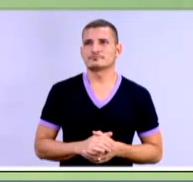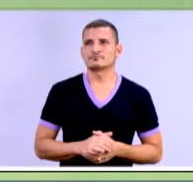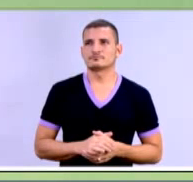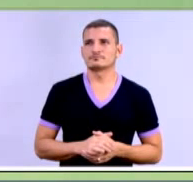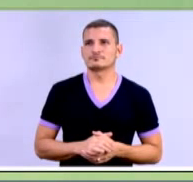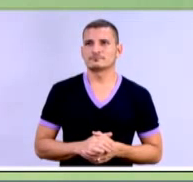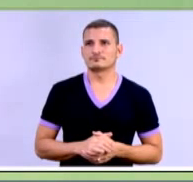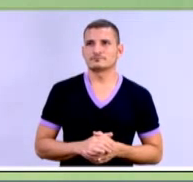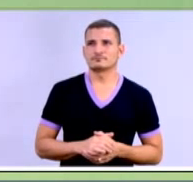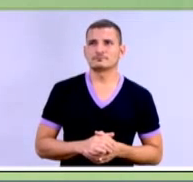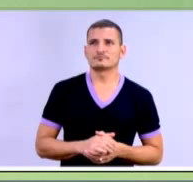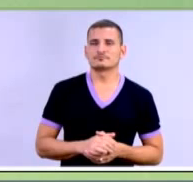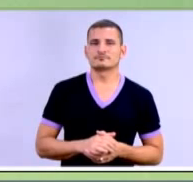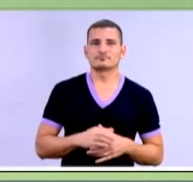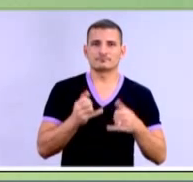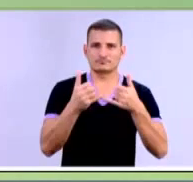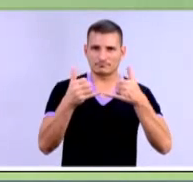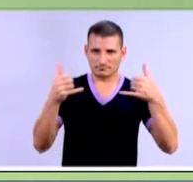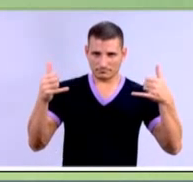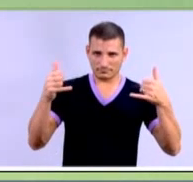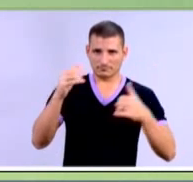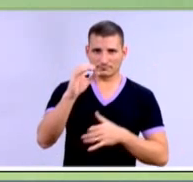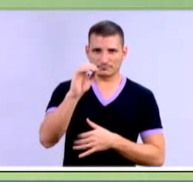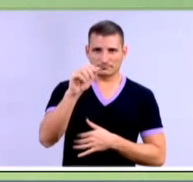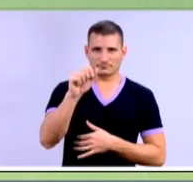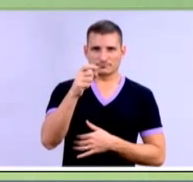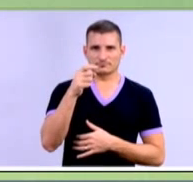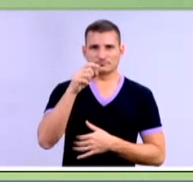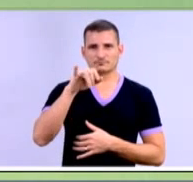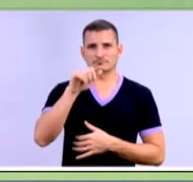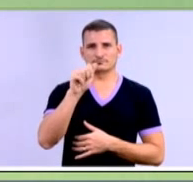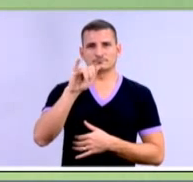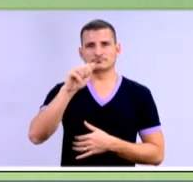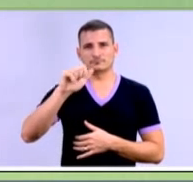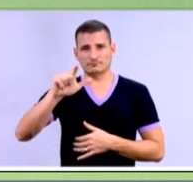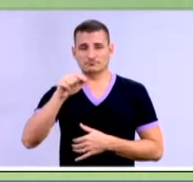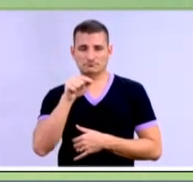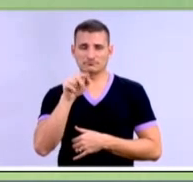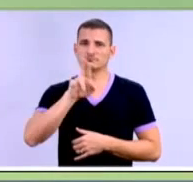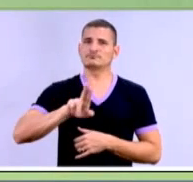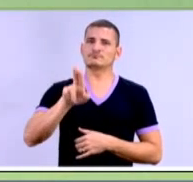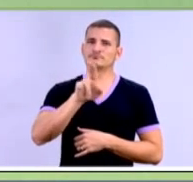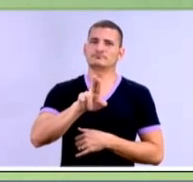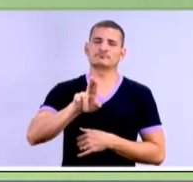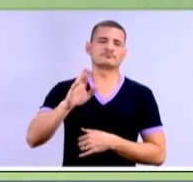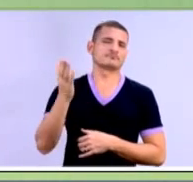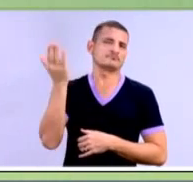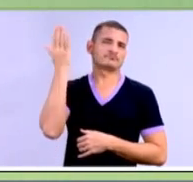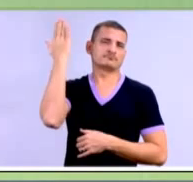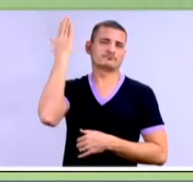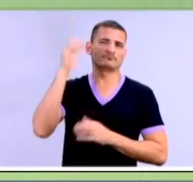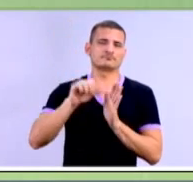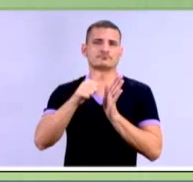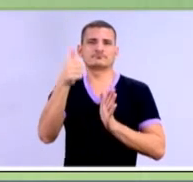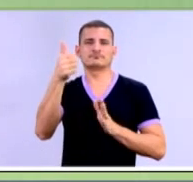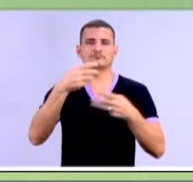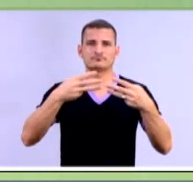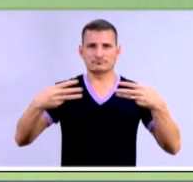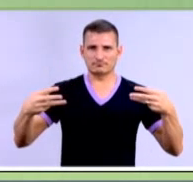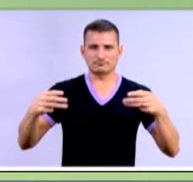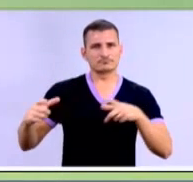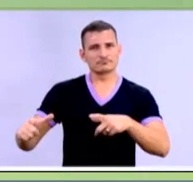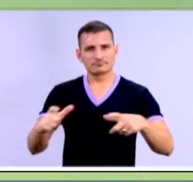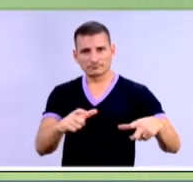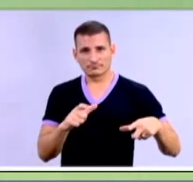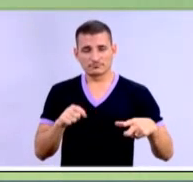Bom, os cabos coaxiais, eles foram utilizados nas primeiras redes locais, correto? E ele tem algumas